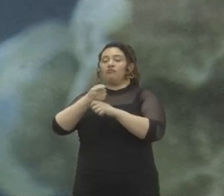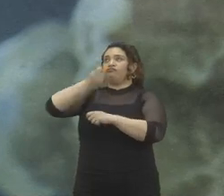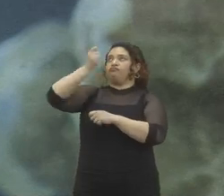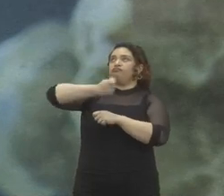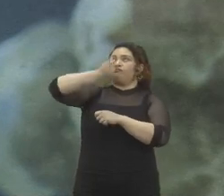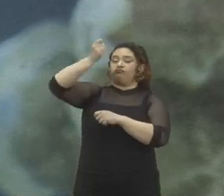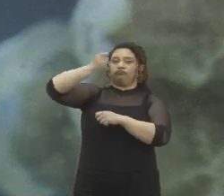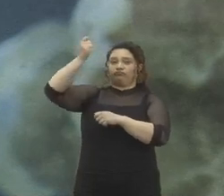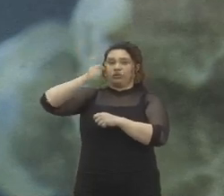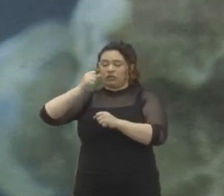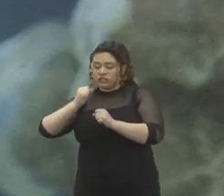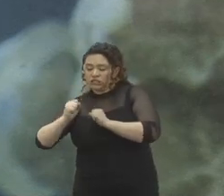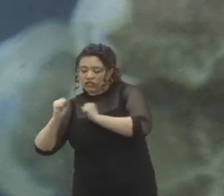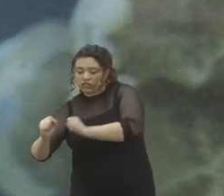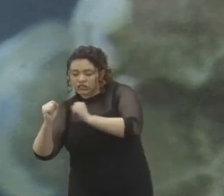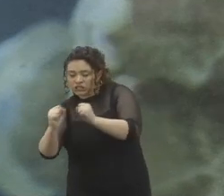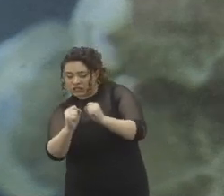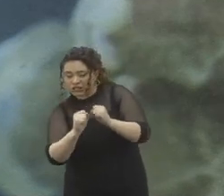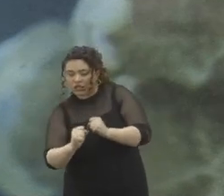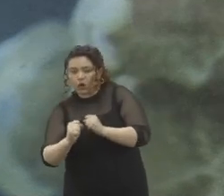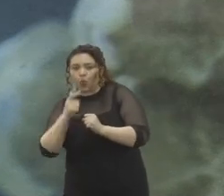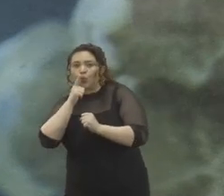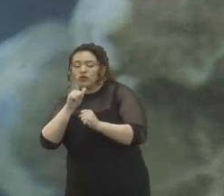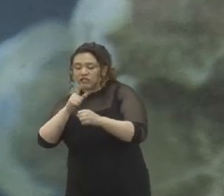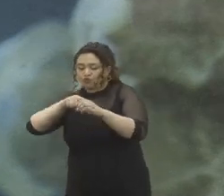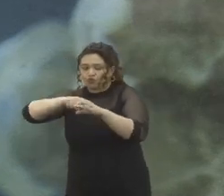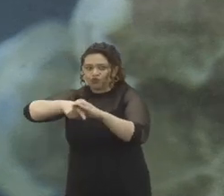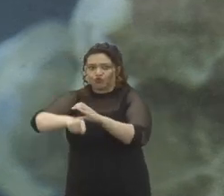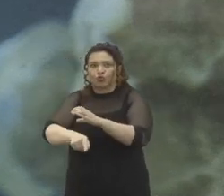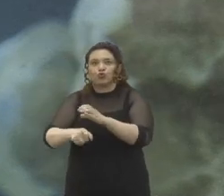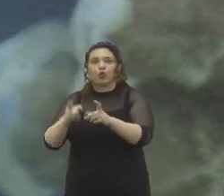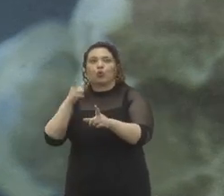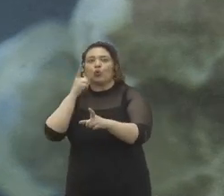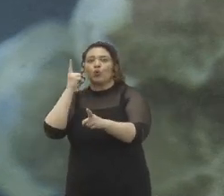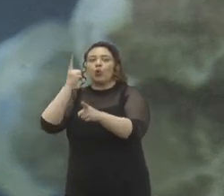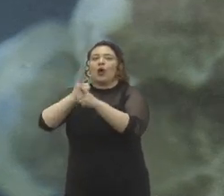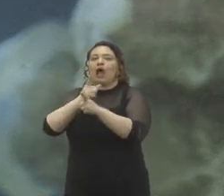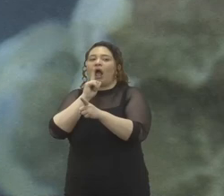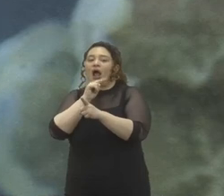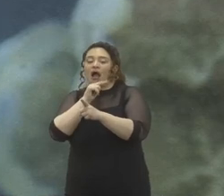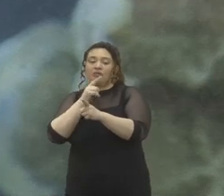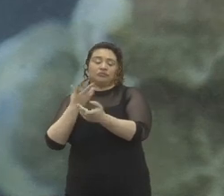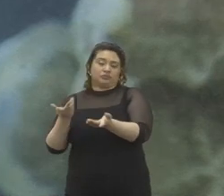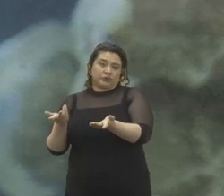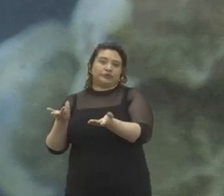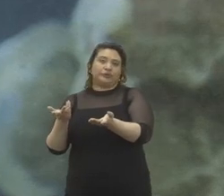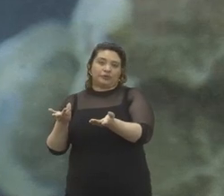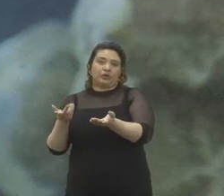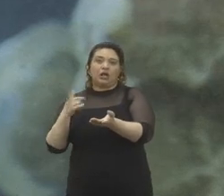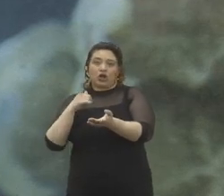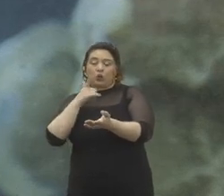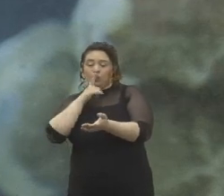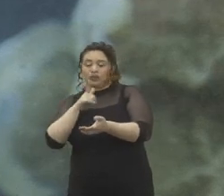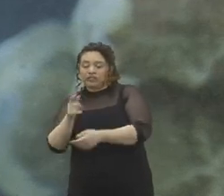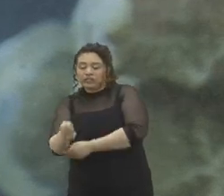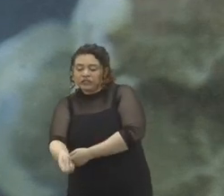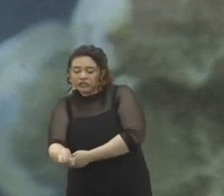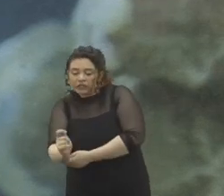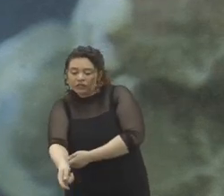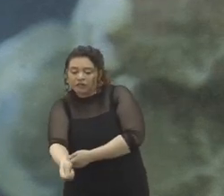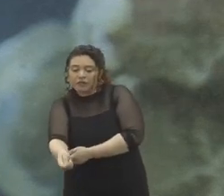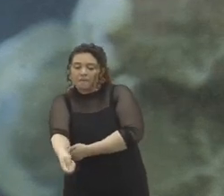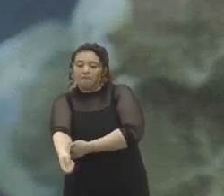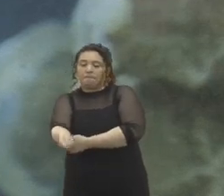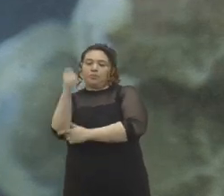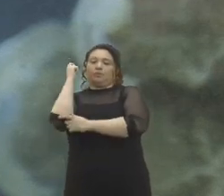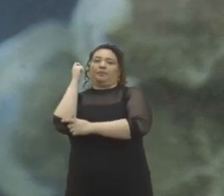meu pai enfiado no buraco até ele conseguir vazar e e encontrar a água né eh e e colocar o anzol lá lá embaixo para